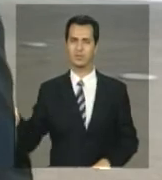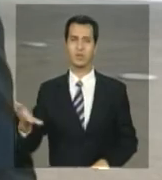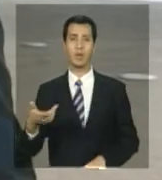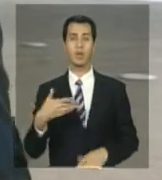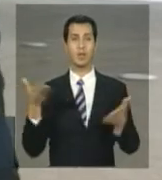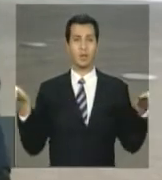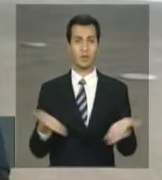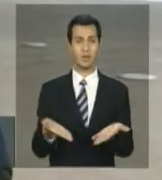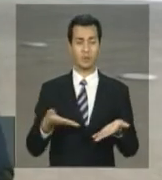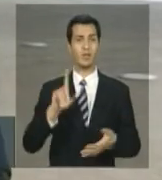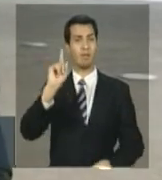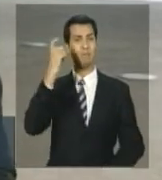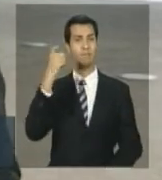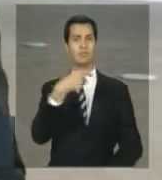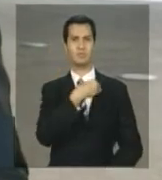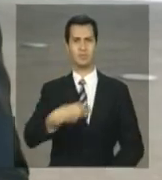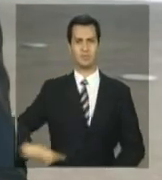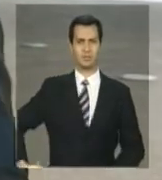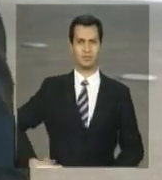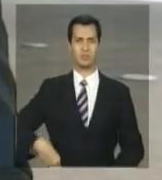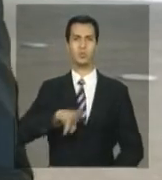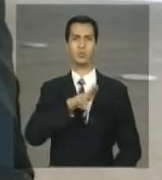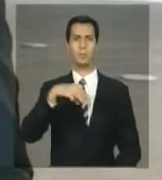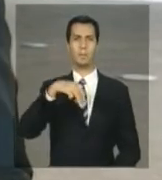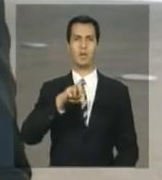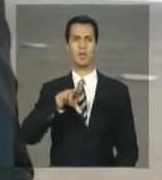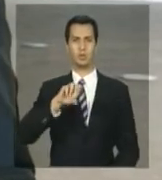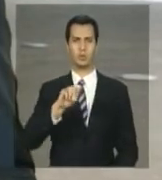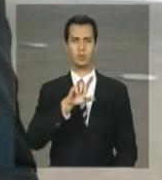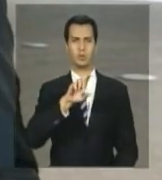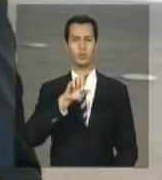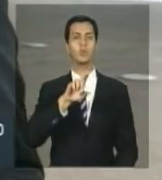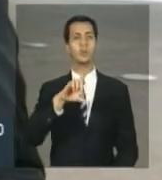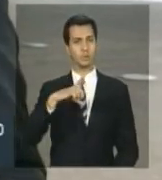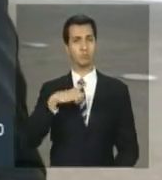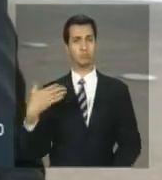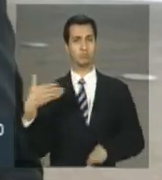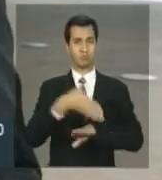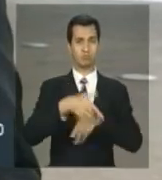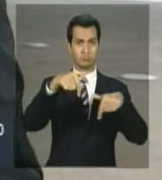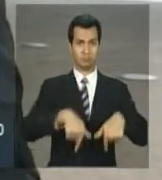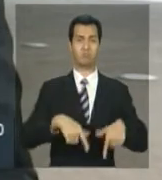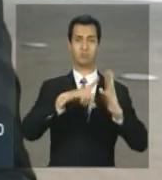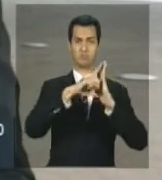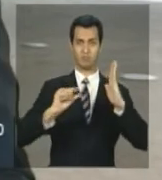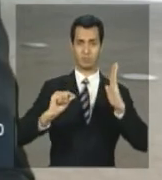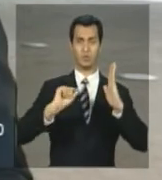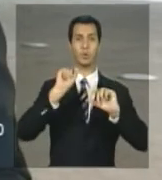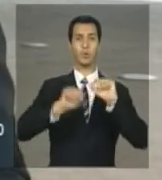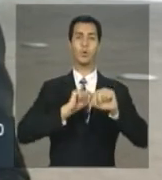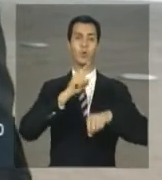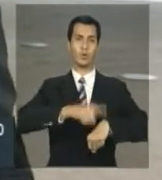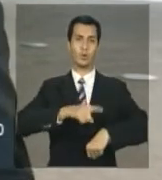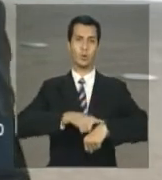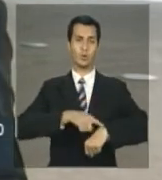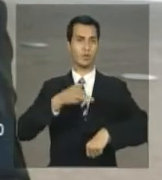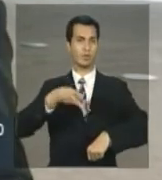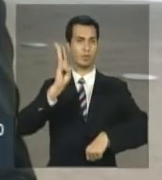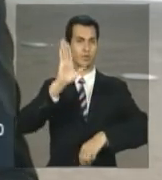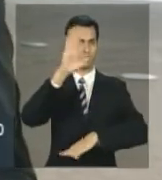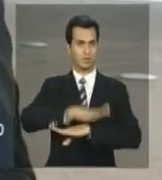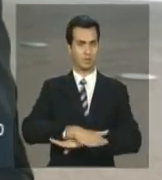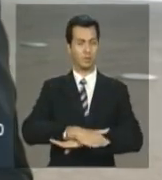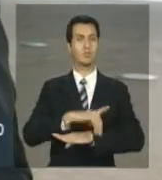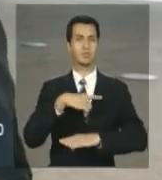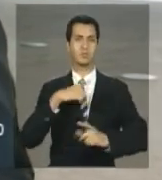O agora ex-ministro das Cidades, Mário Negromonte, esteve aqui no Palácio do Planalto por volta de